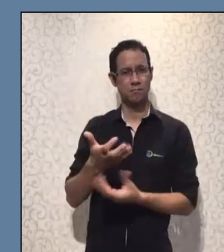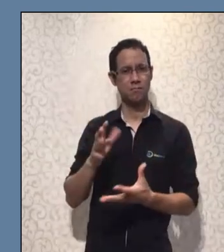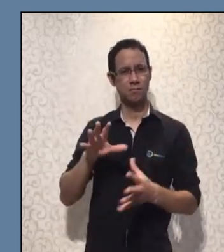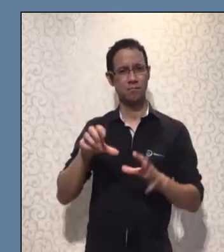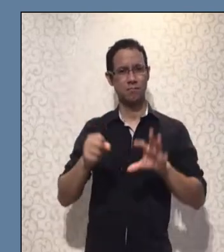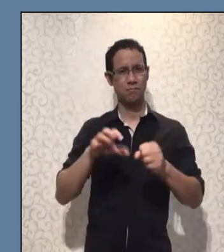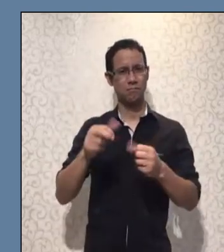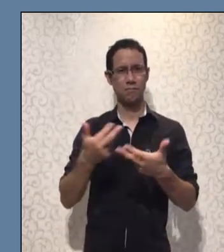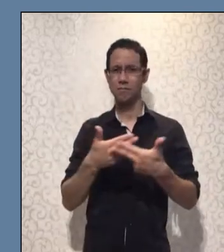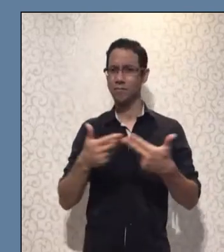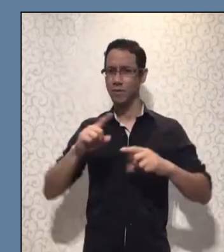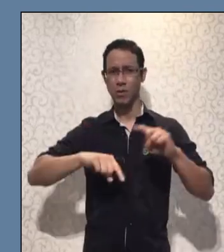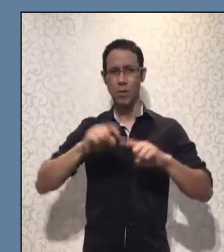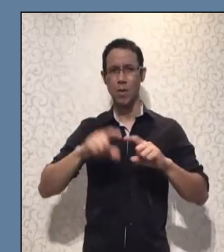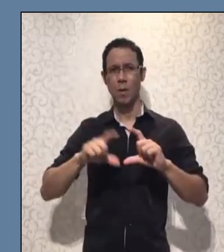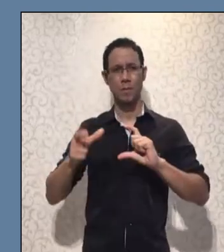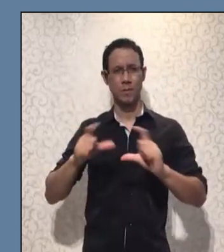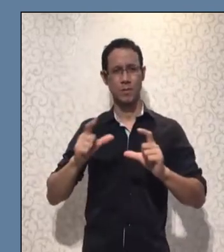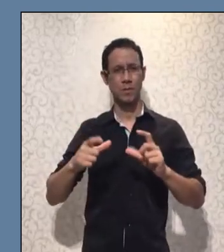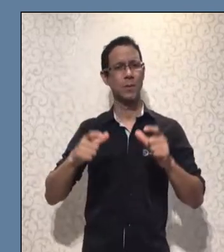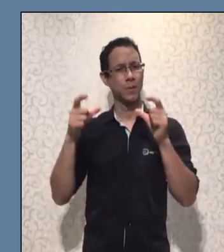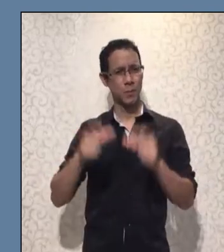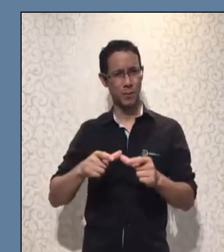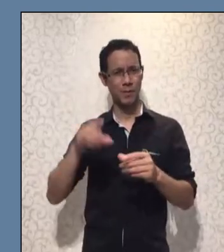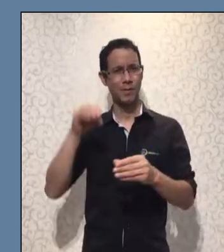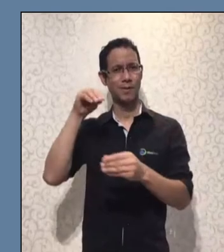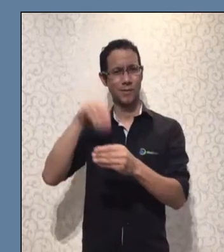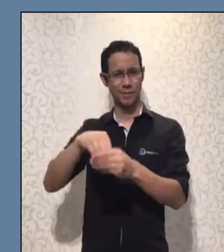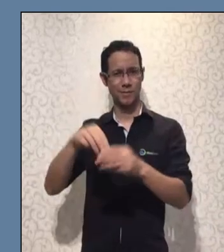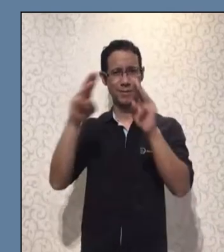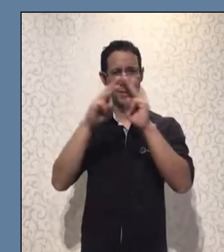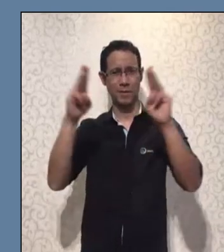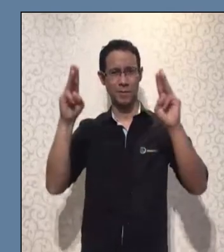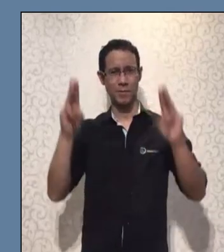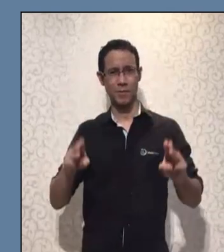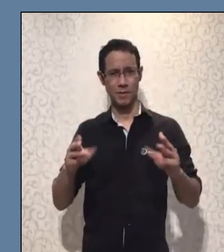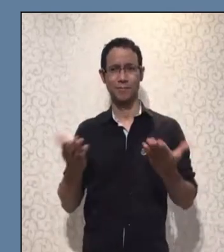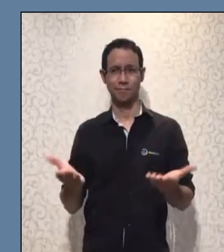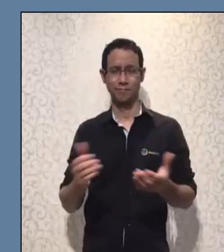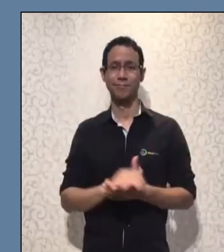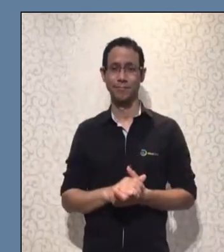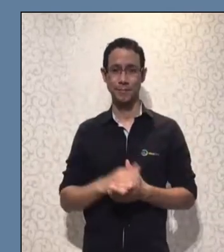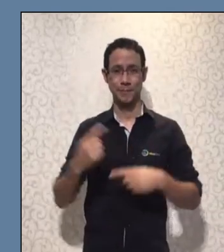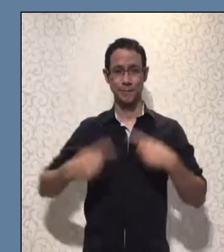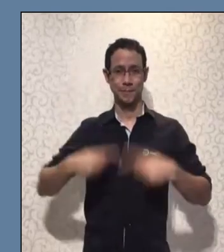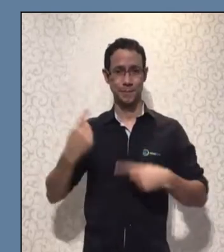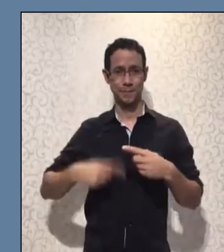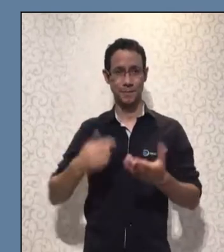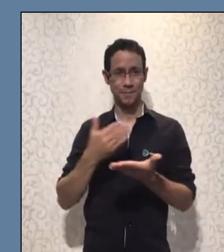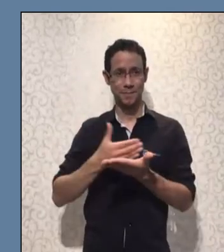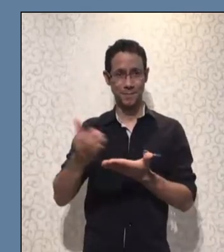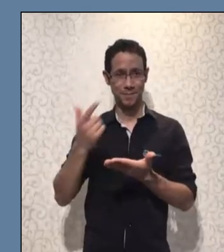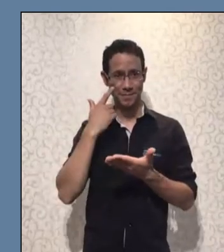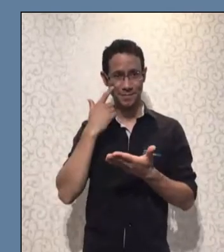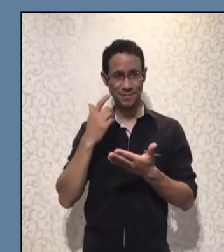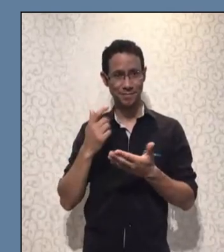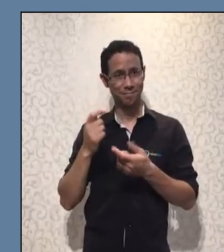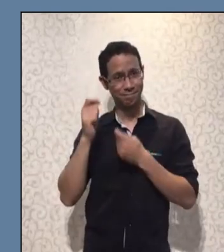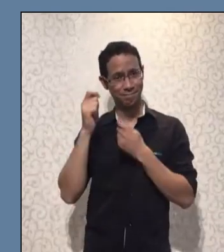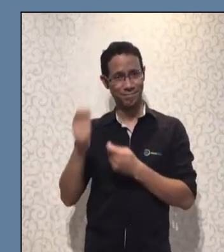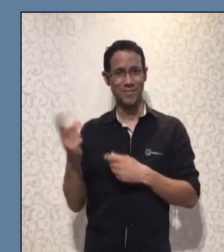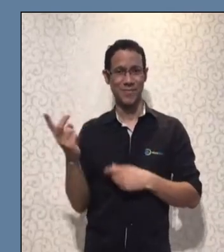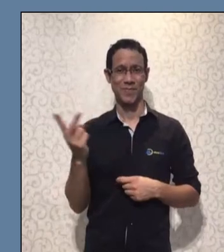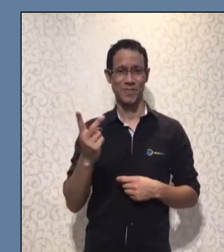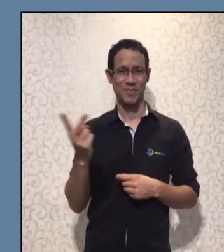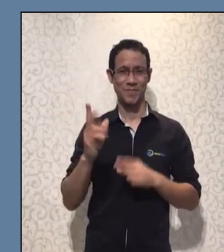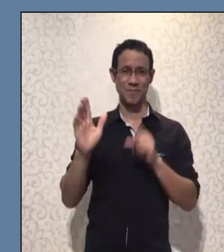objetos no espaço dos museus. Então, para começar o nosso debate, eu gostaria de lançar a ambos essa provocação de que,